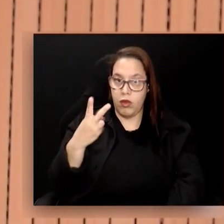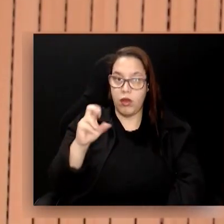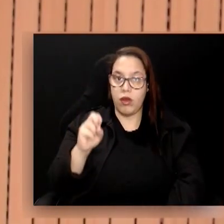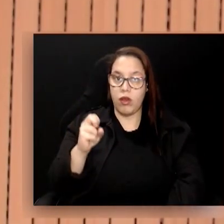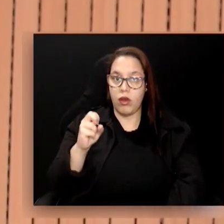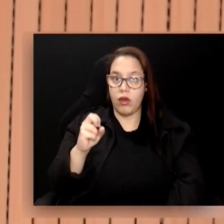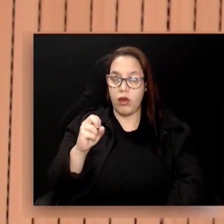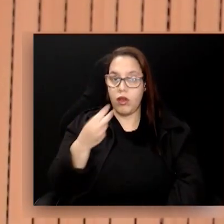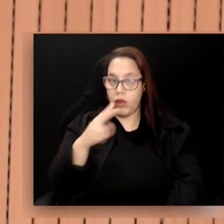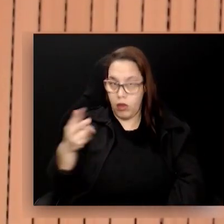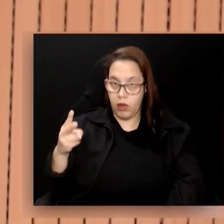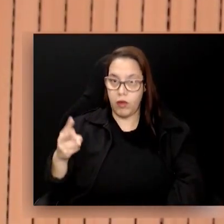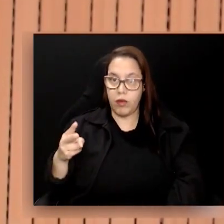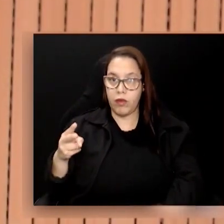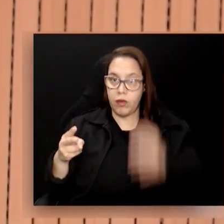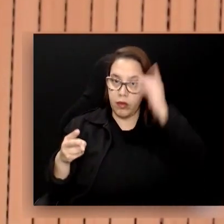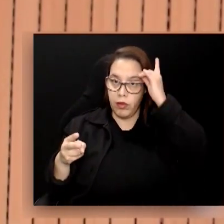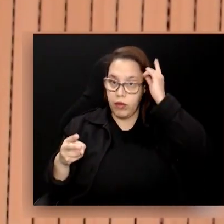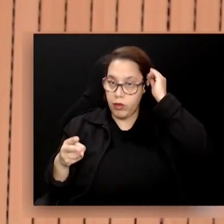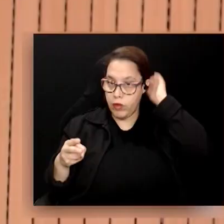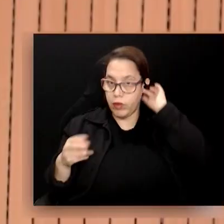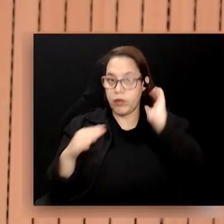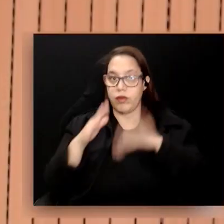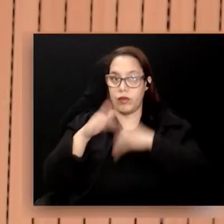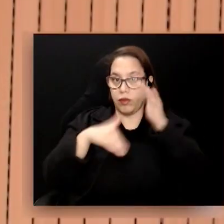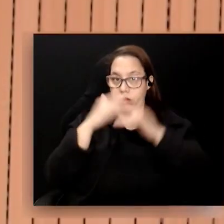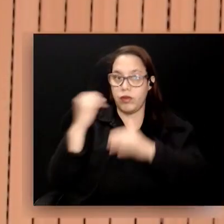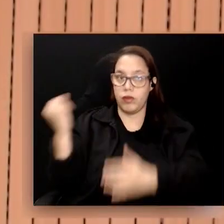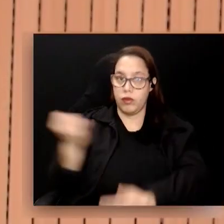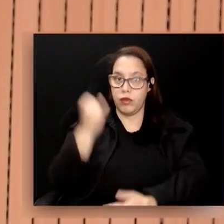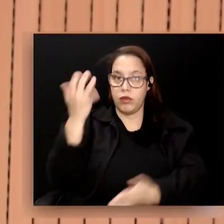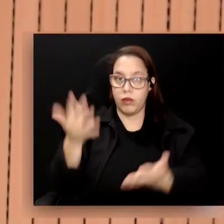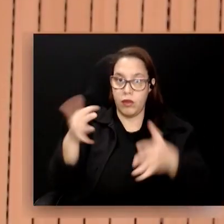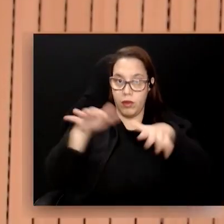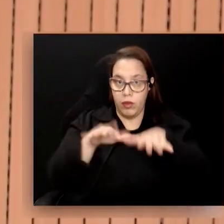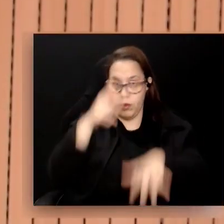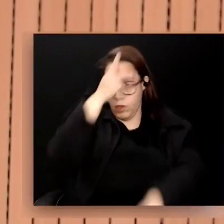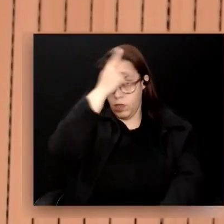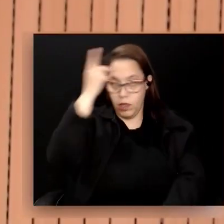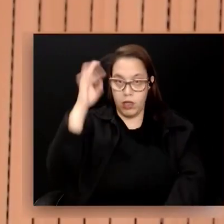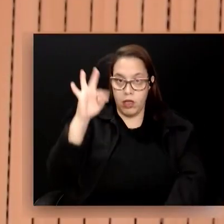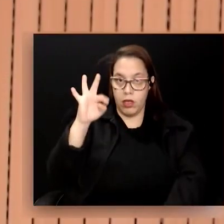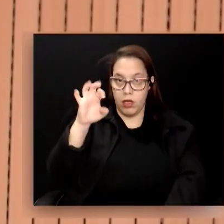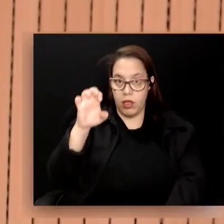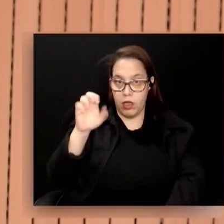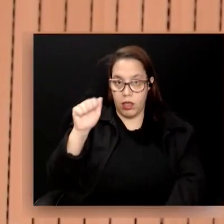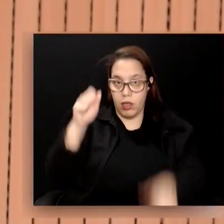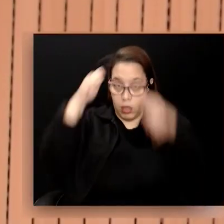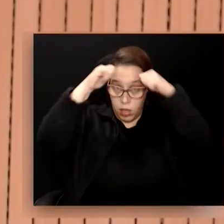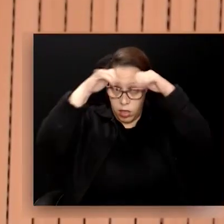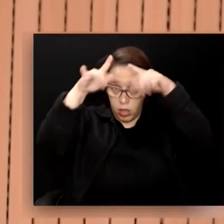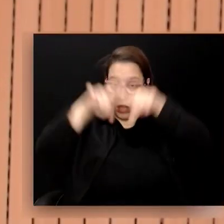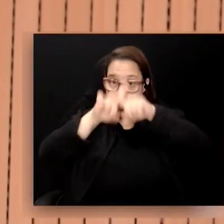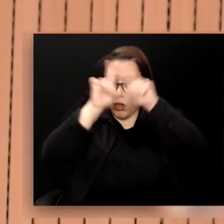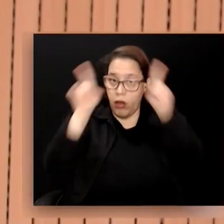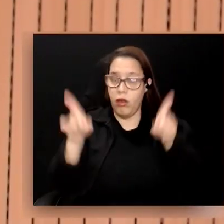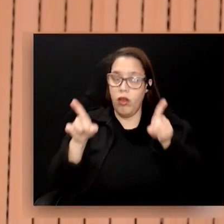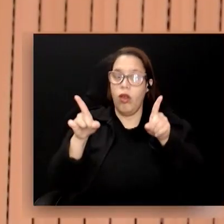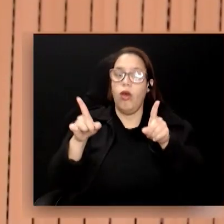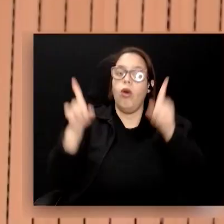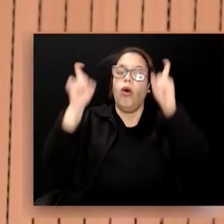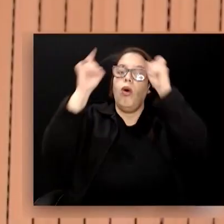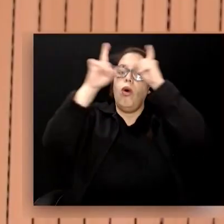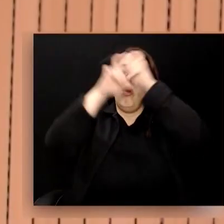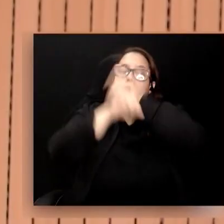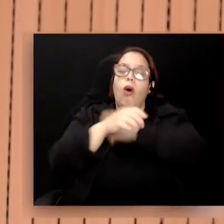2022 trouxe avanços importantes para a inclusão de pessoas com TEA nas escolas. Mas ainda há desafios para garantir